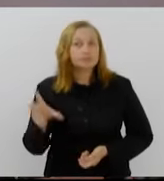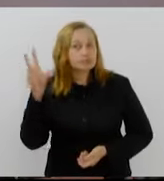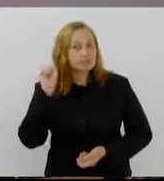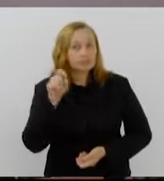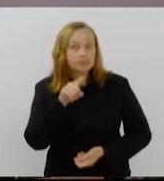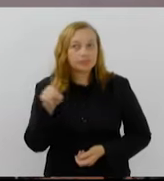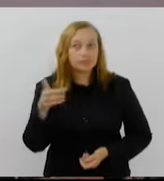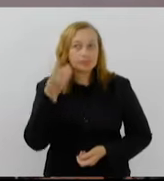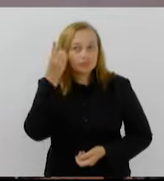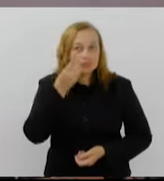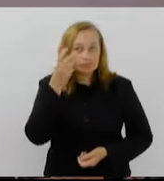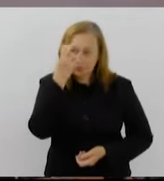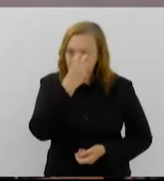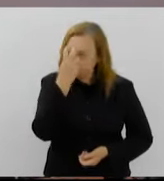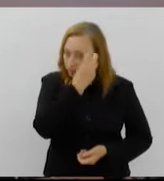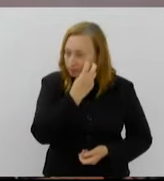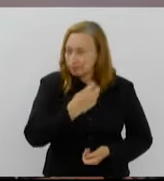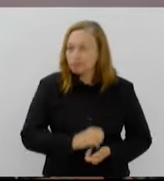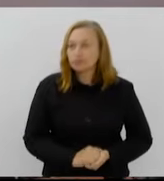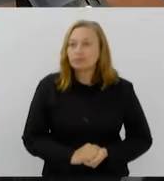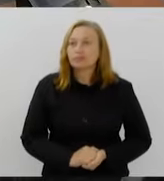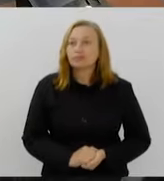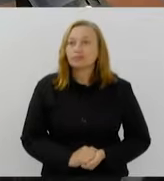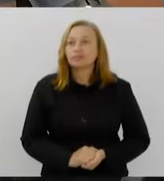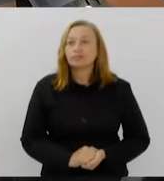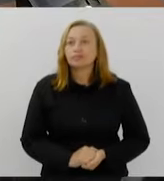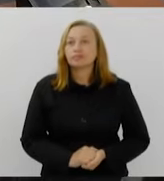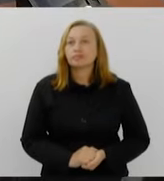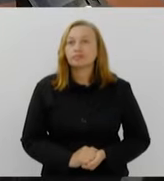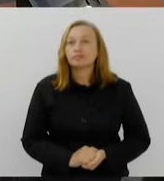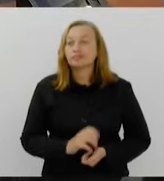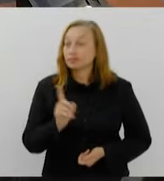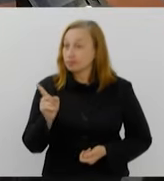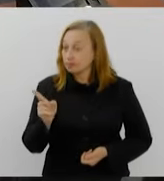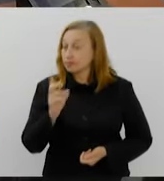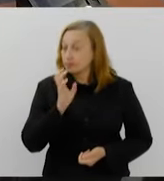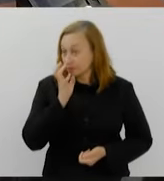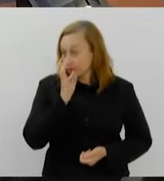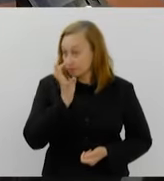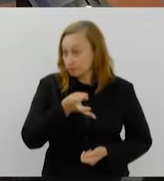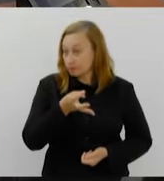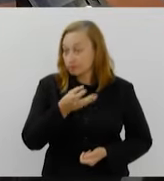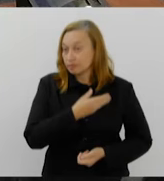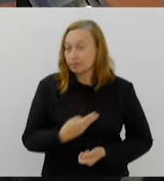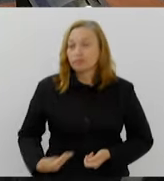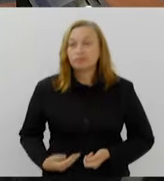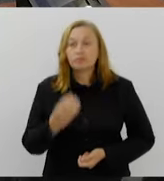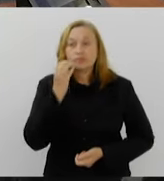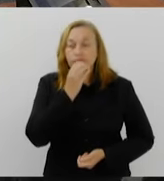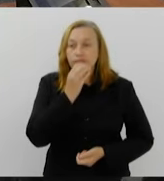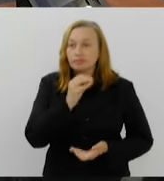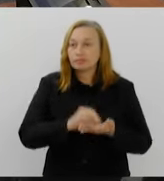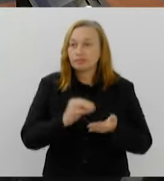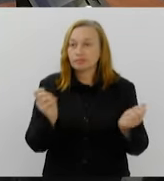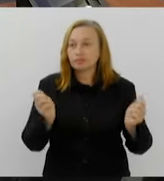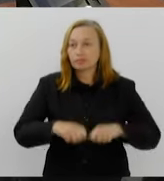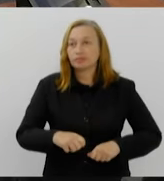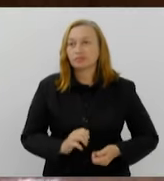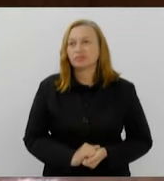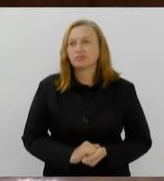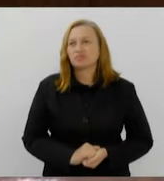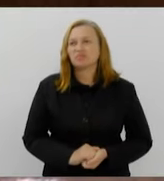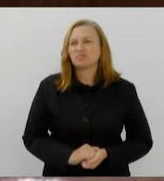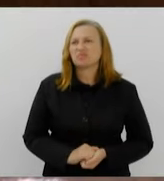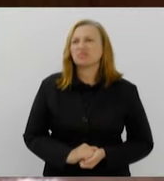a fala da deputada Verônica Lima e ela acusou o governador Cláudio cacho de incompetência de